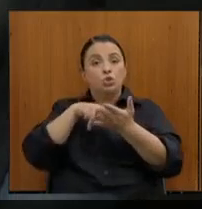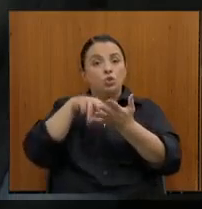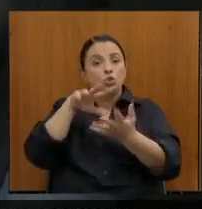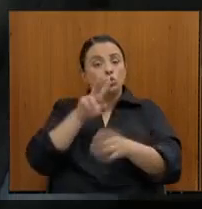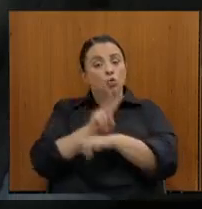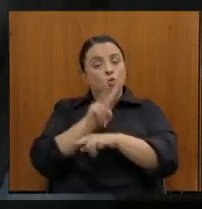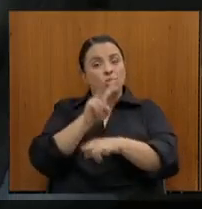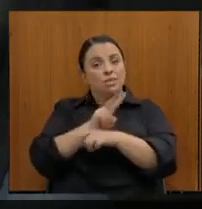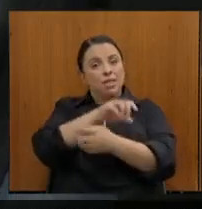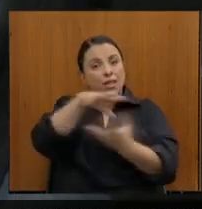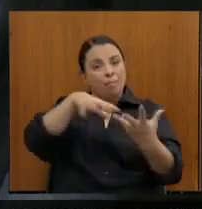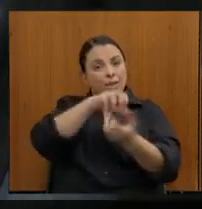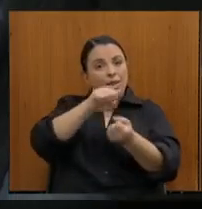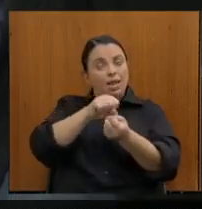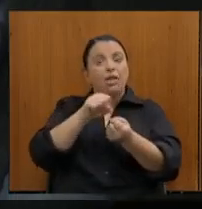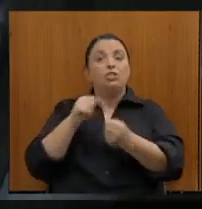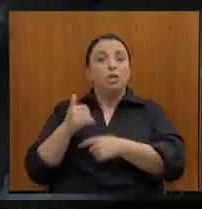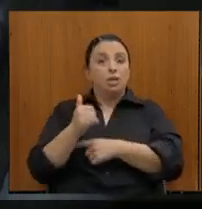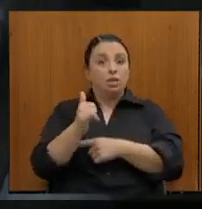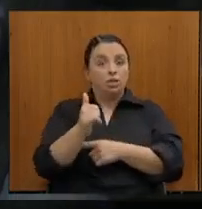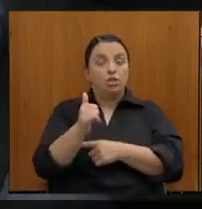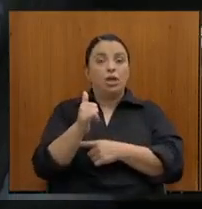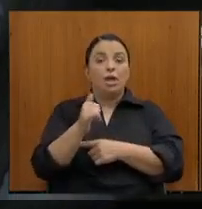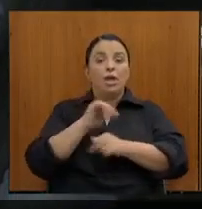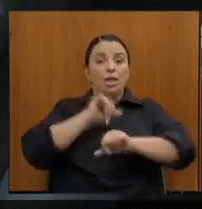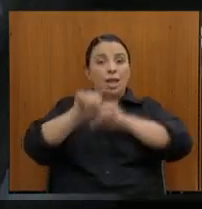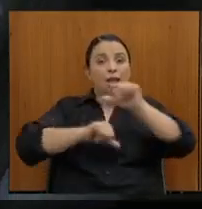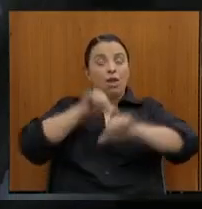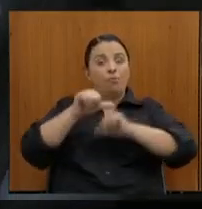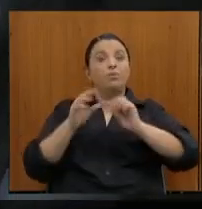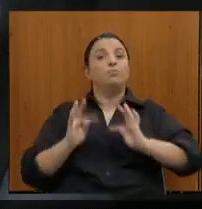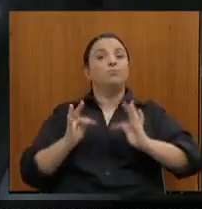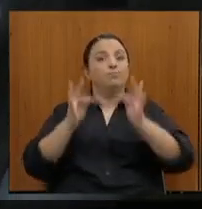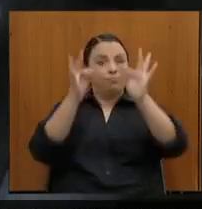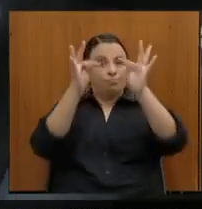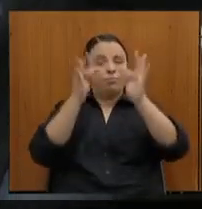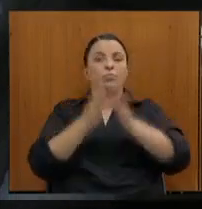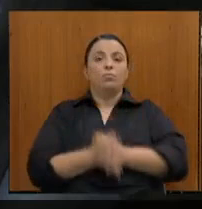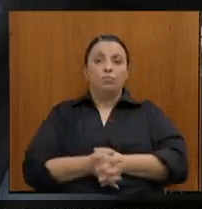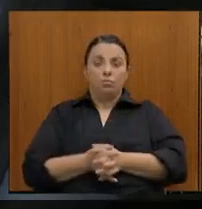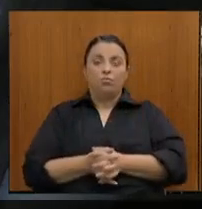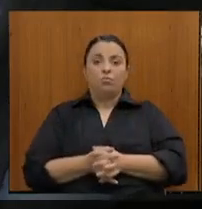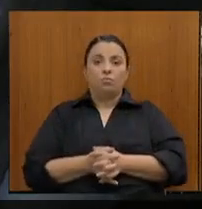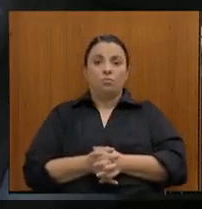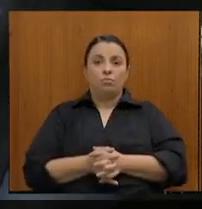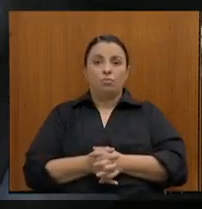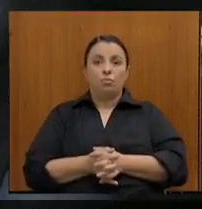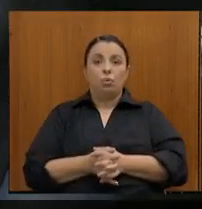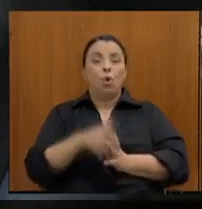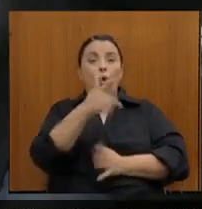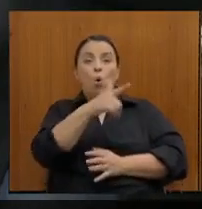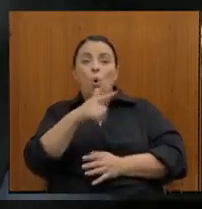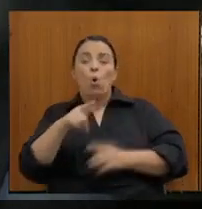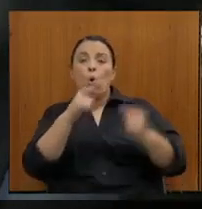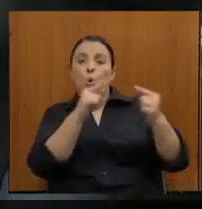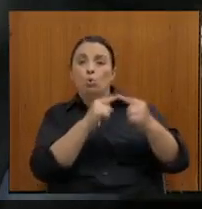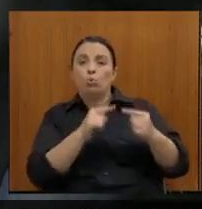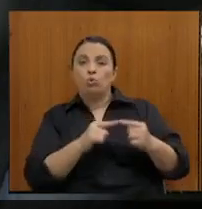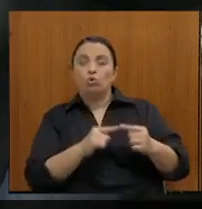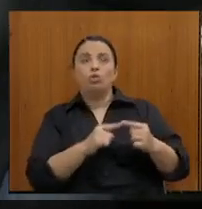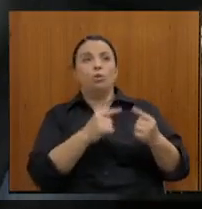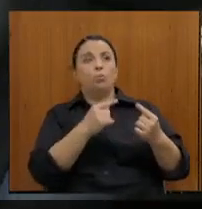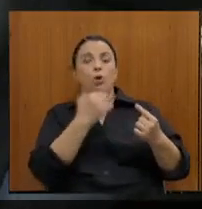continua renovação tecnológica e sem qualquer desprezo por outros tipos e